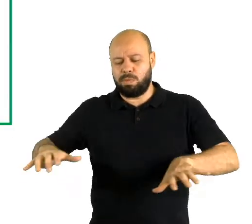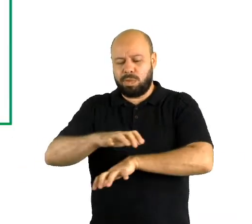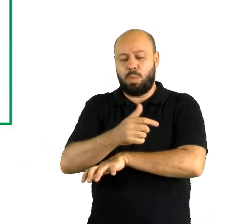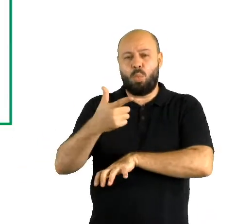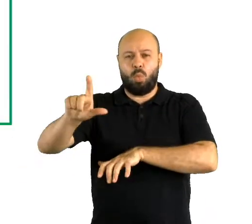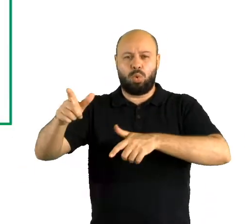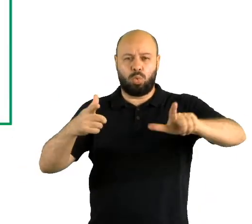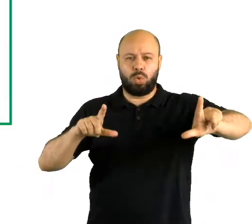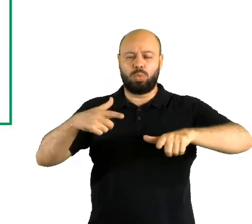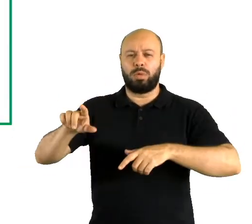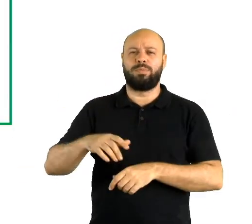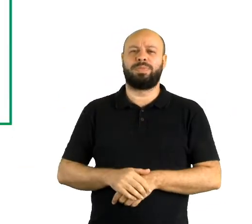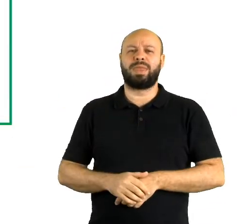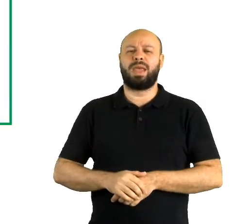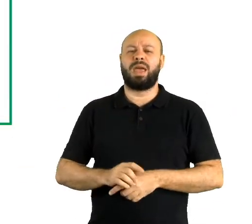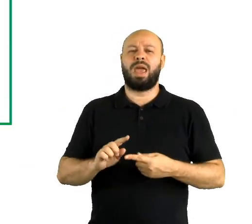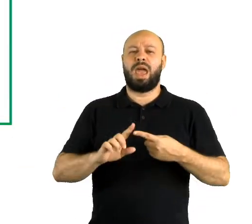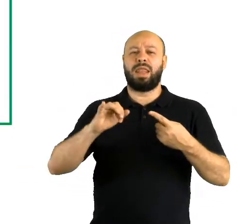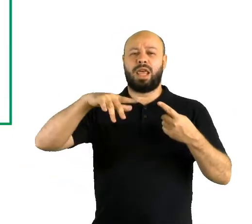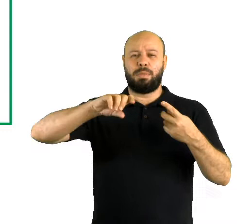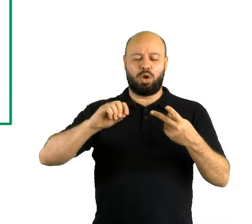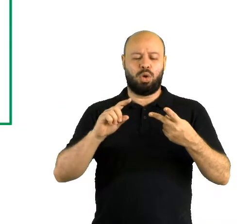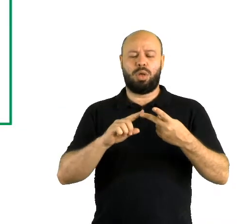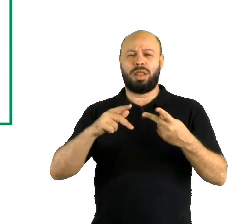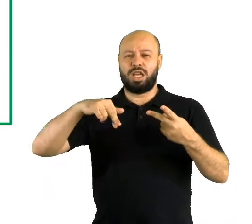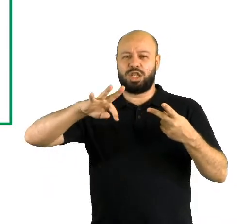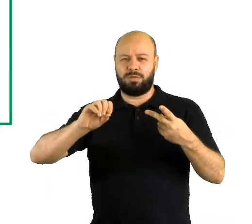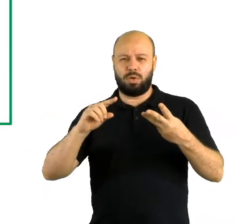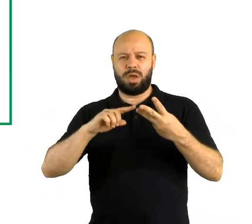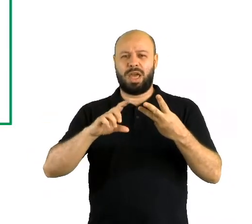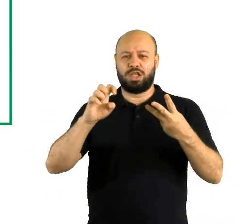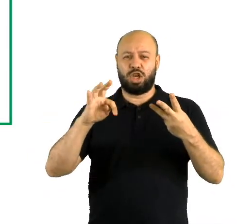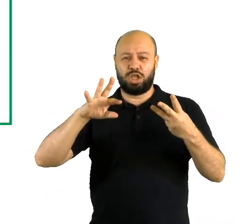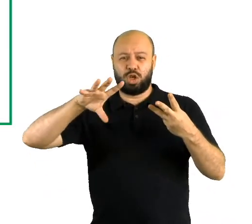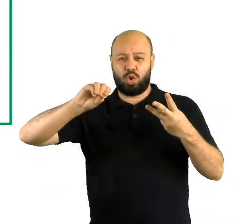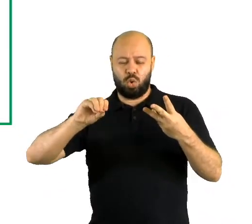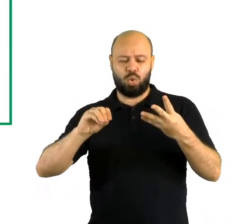endêmica, nativa, exótica e, por último,